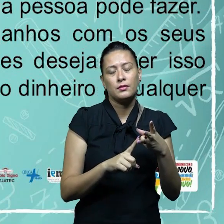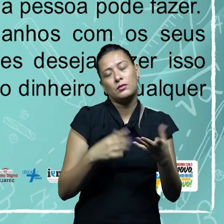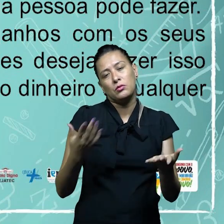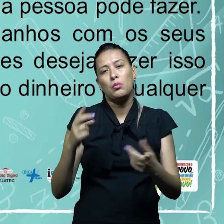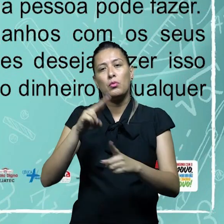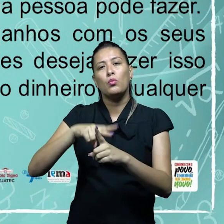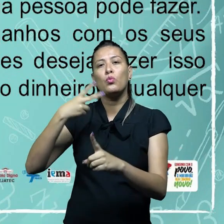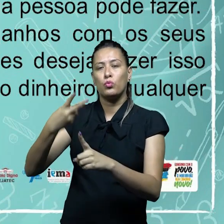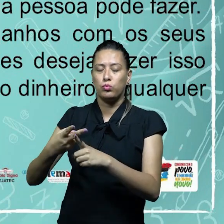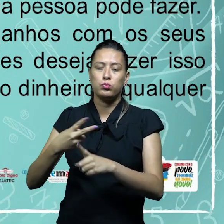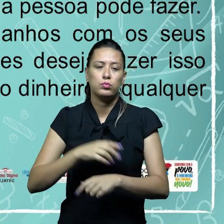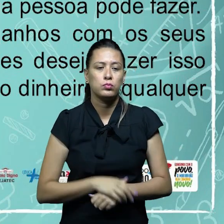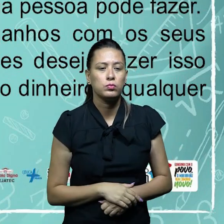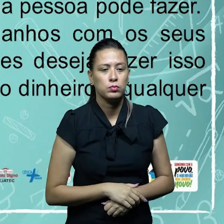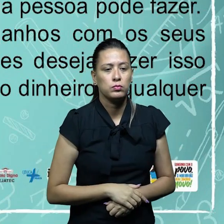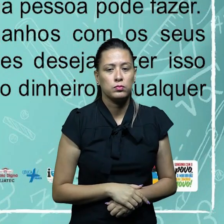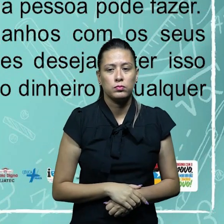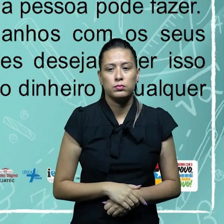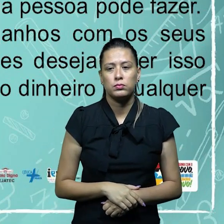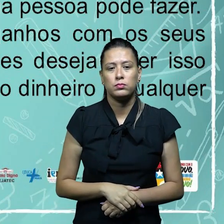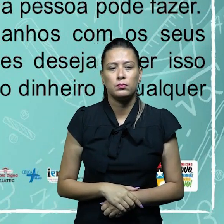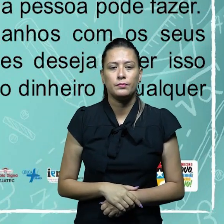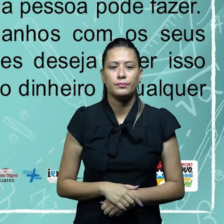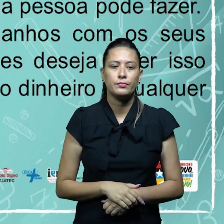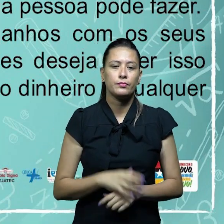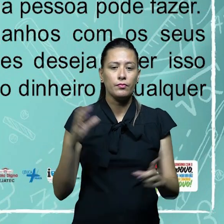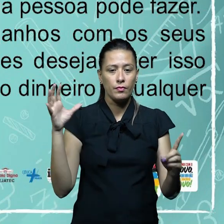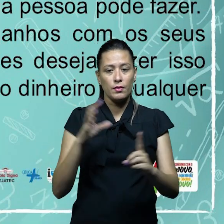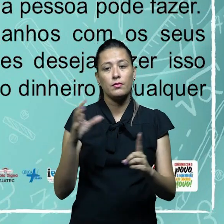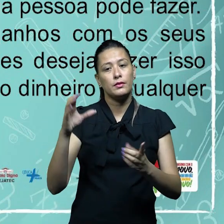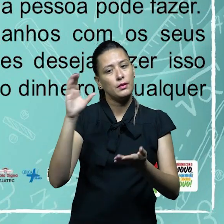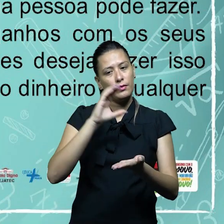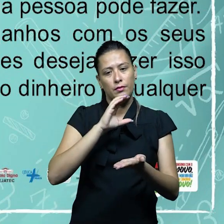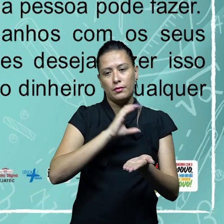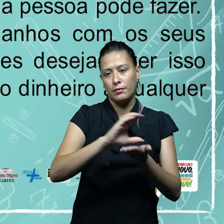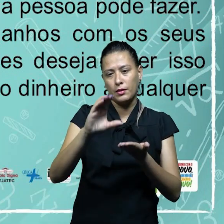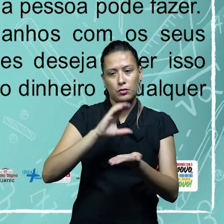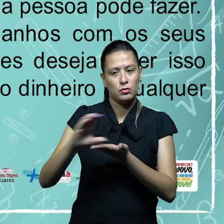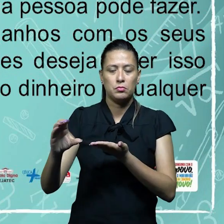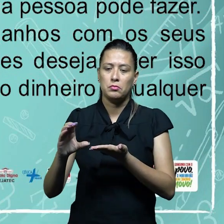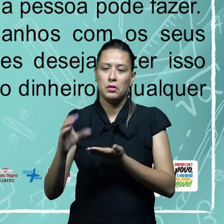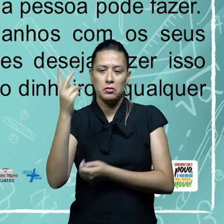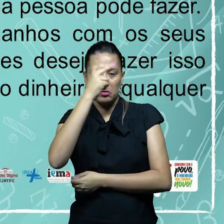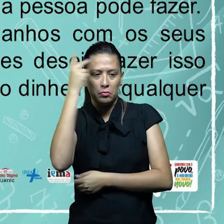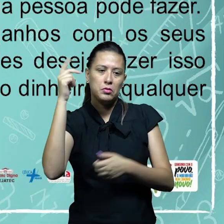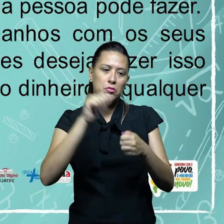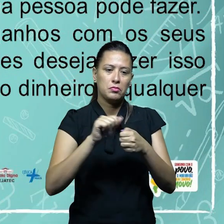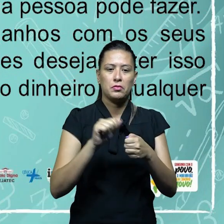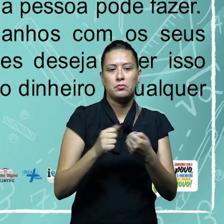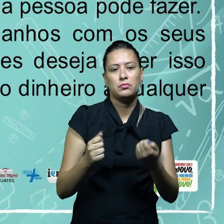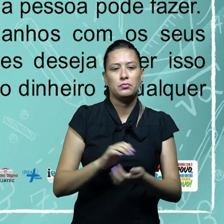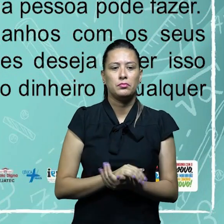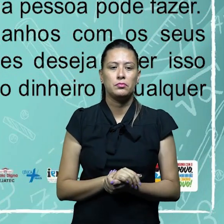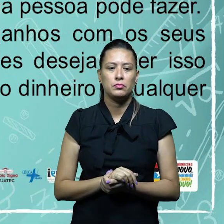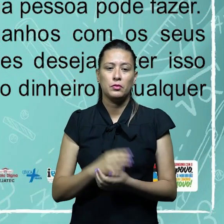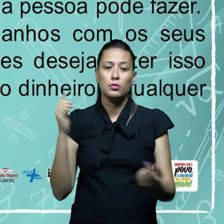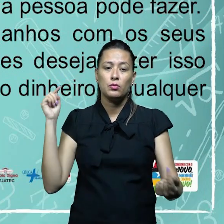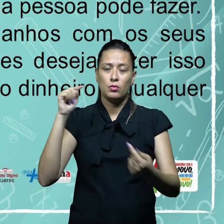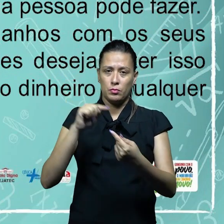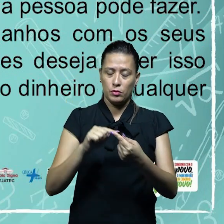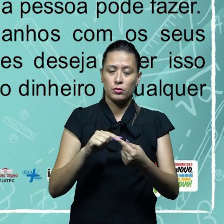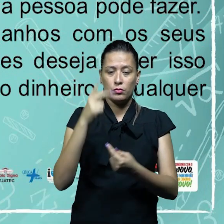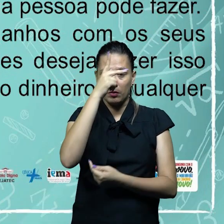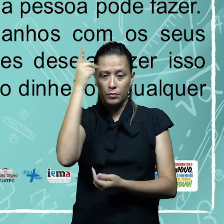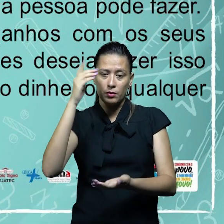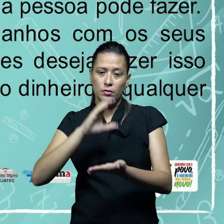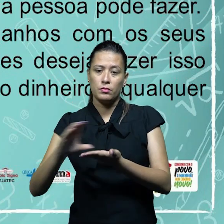uma pessoa pode fazer. O objetivo de todo investidor é obter ótimos ganhos. Lógico, se eu estou investindo em algo, eu quero ter um lucro em cima